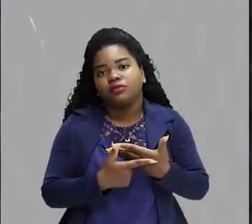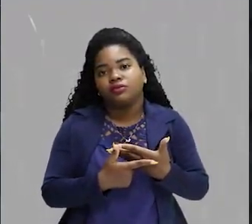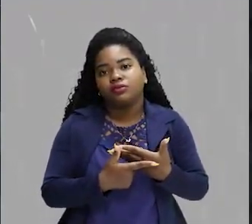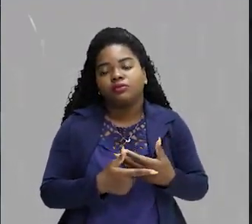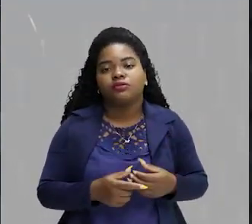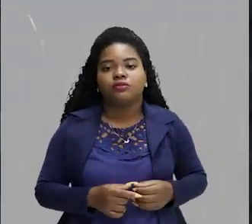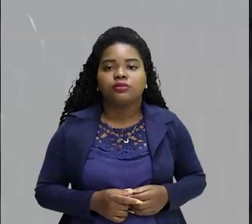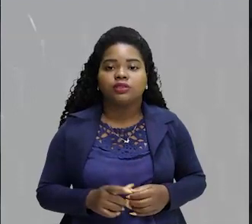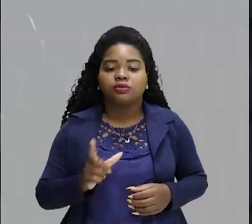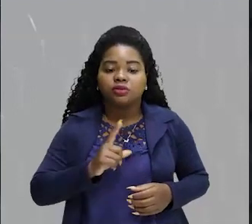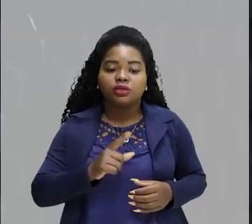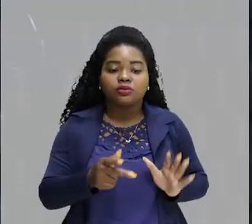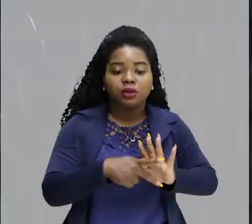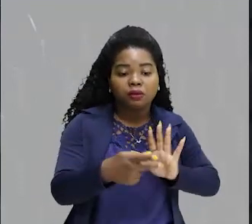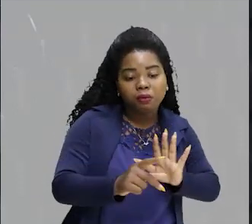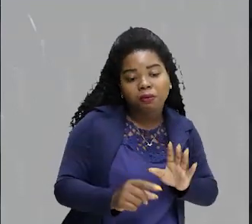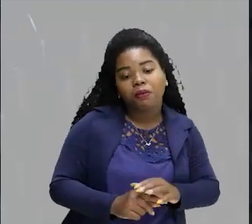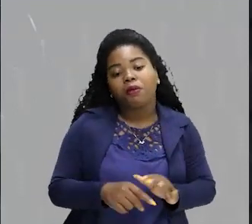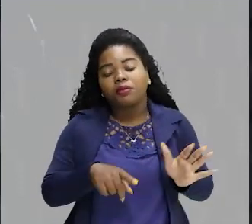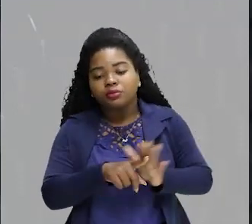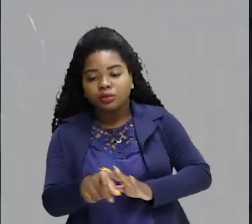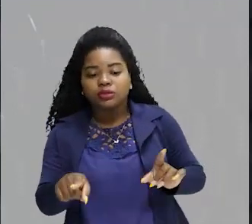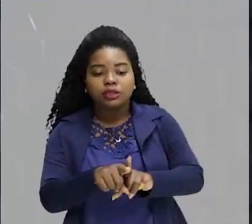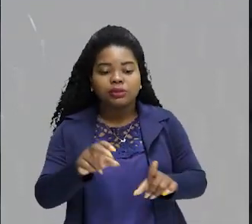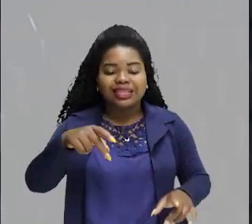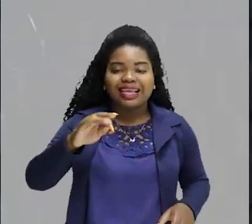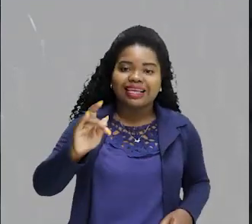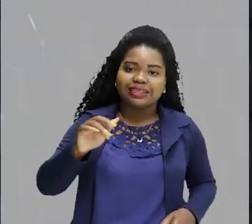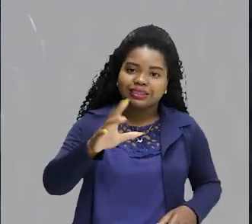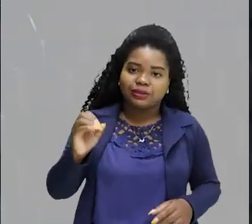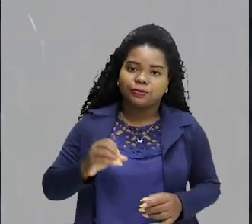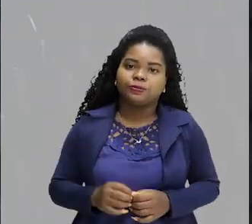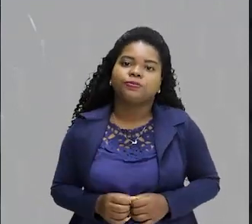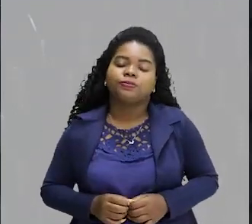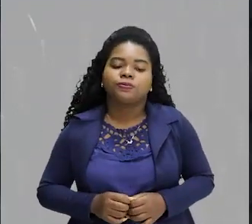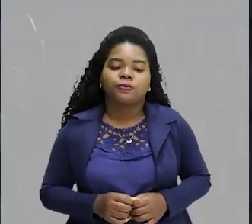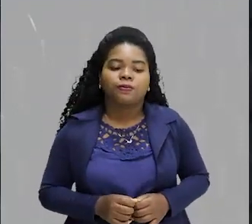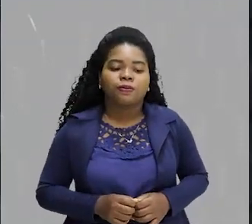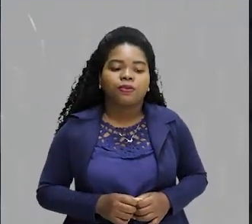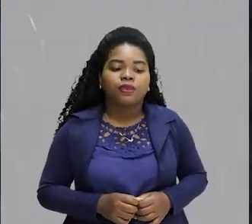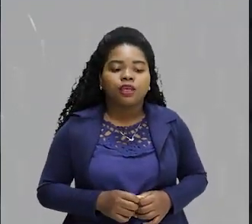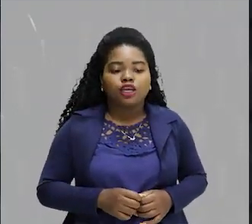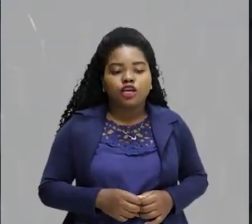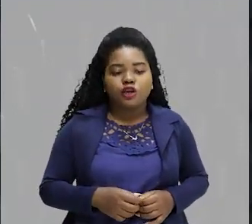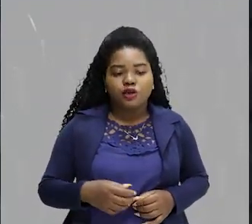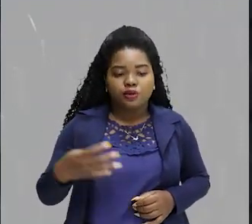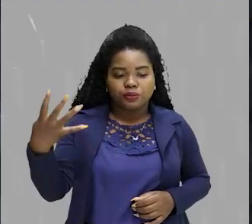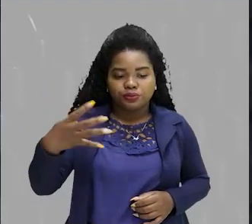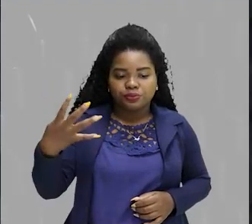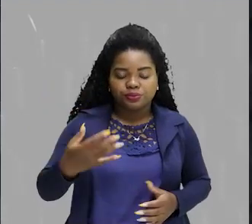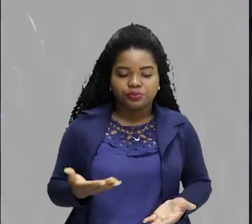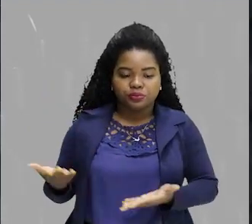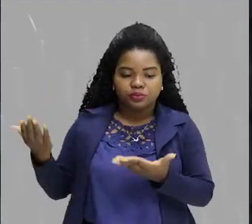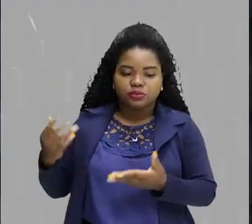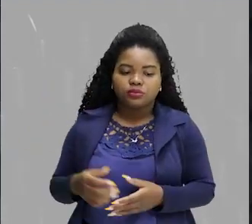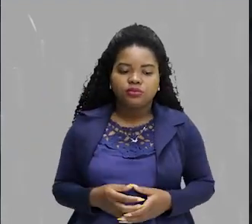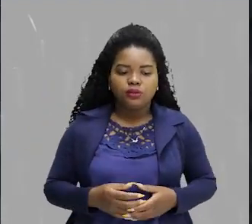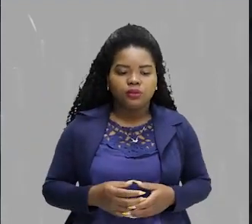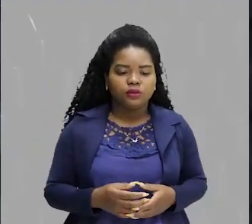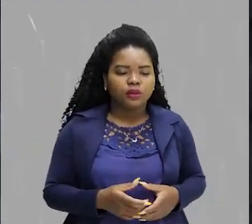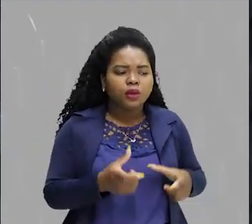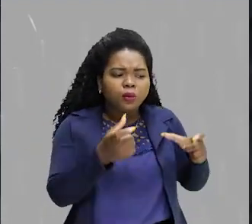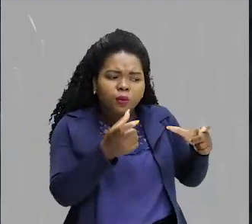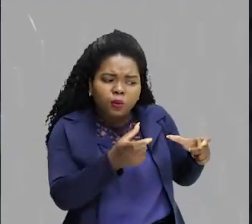suas próprias perguntas e as suas negações. Where were you at 7 a.m.? Onde